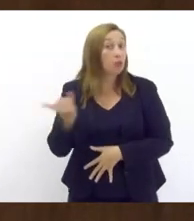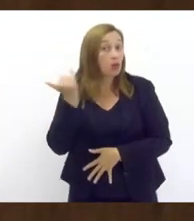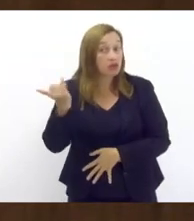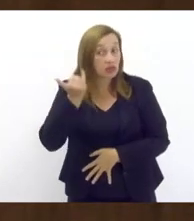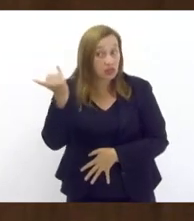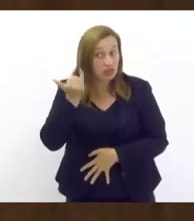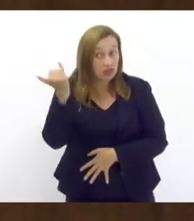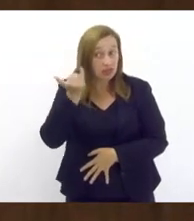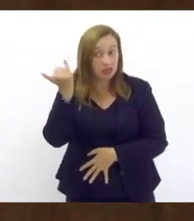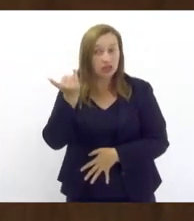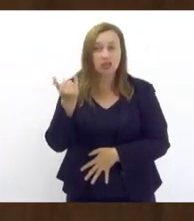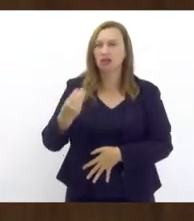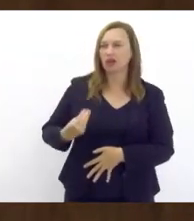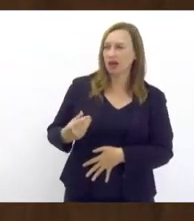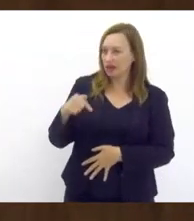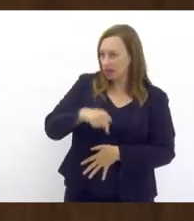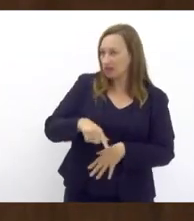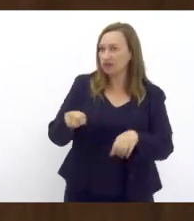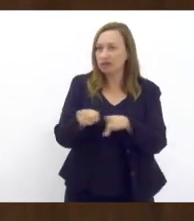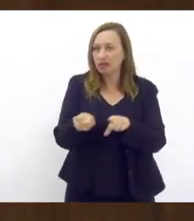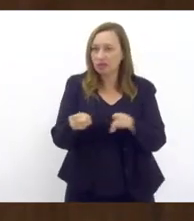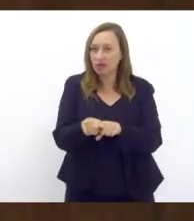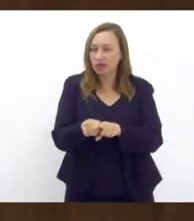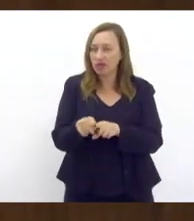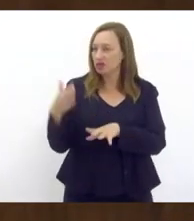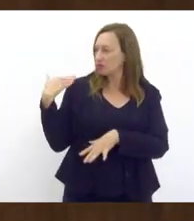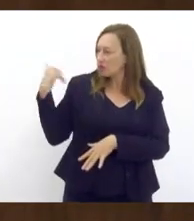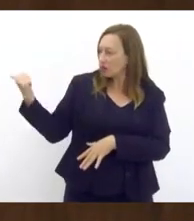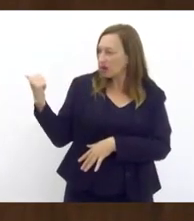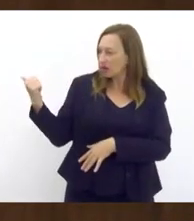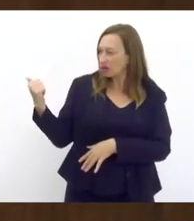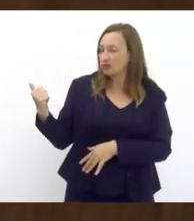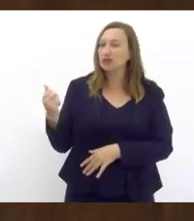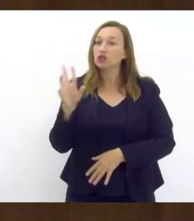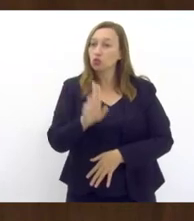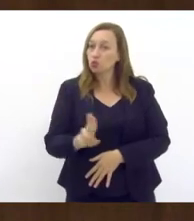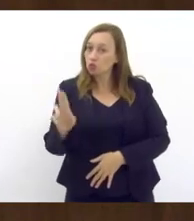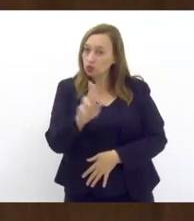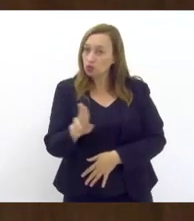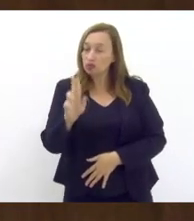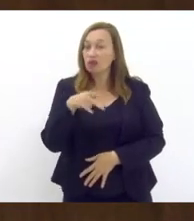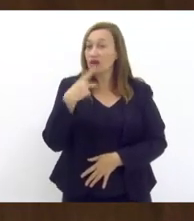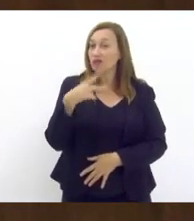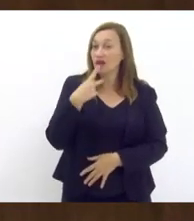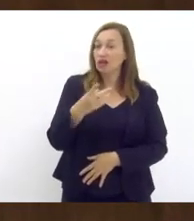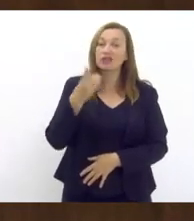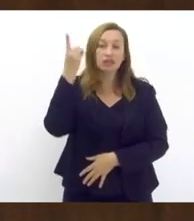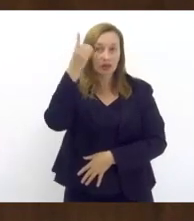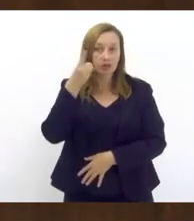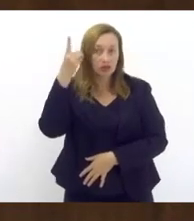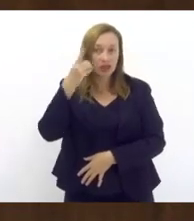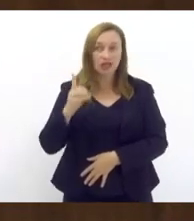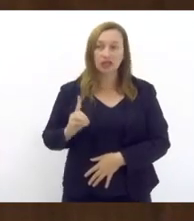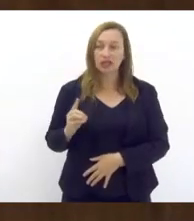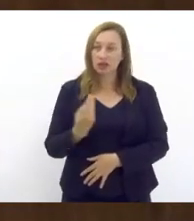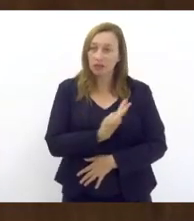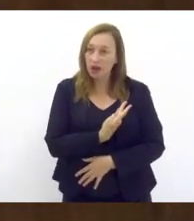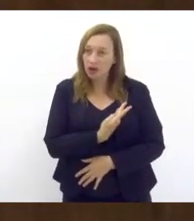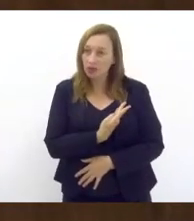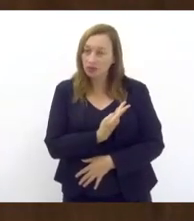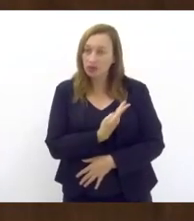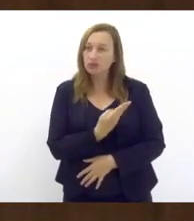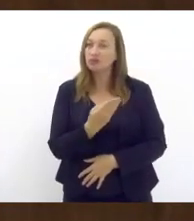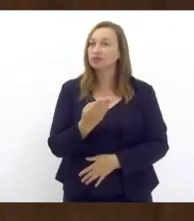relevância. Está aqui também ao nosso lado, já para fazer uso da fala, a deputada Dani Balbi,